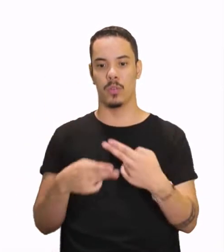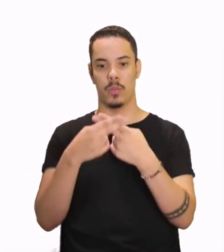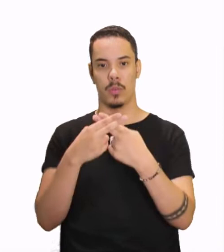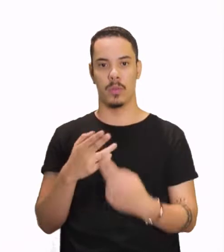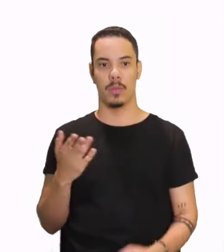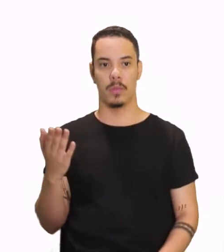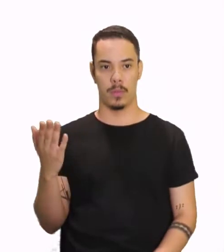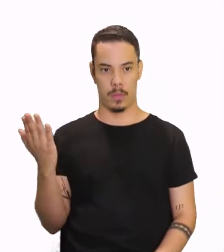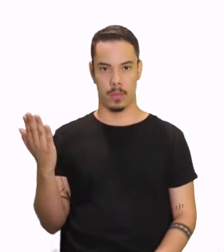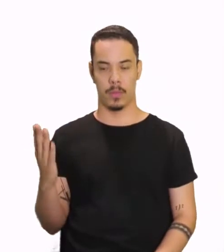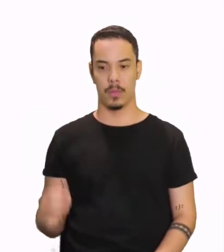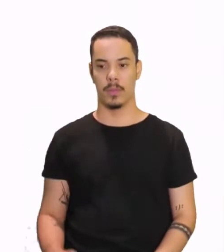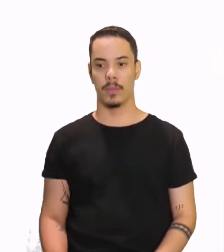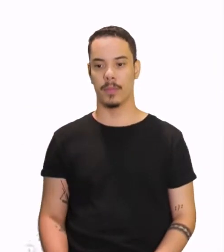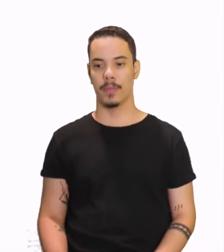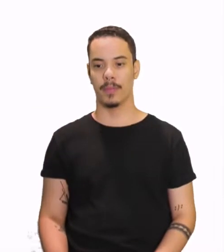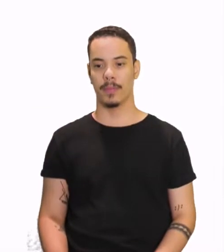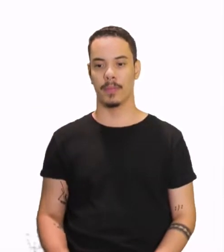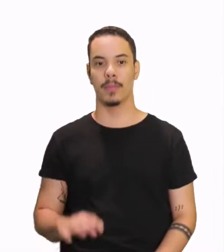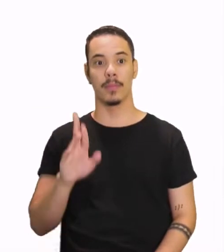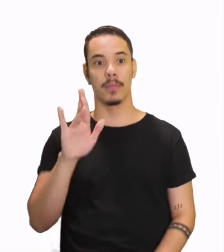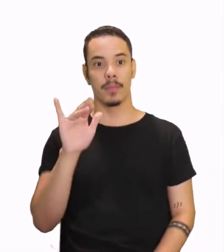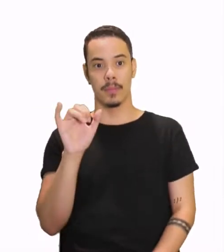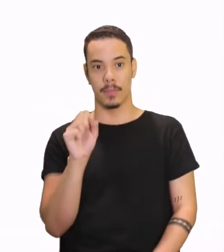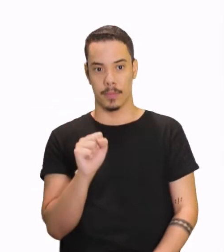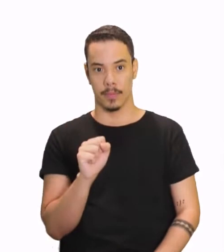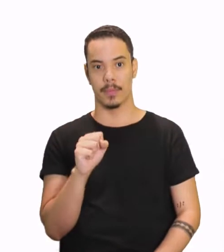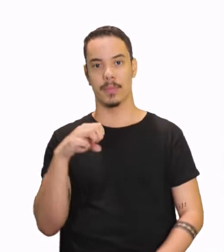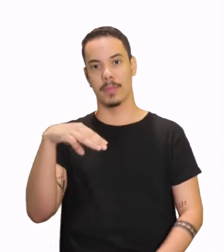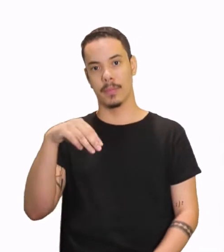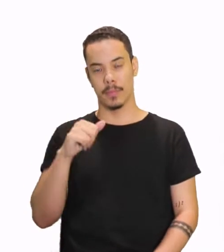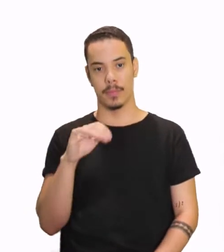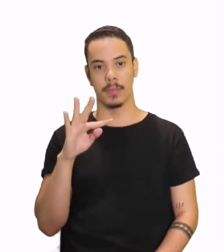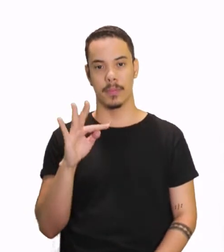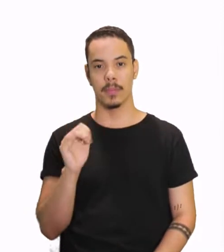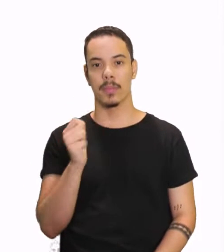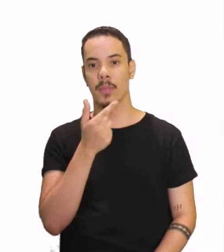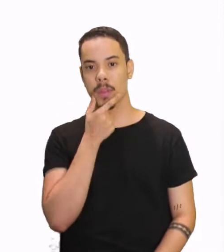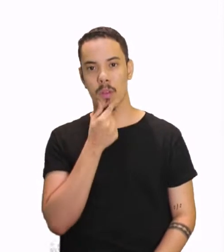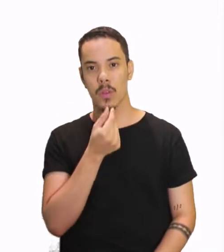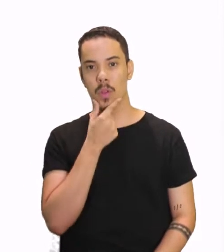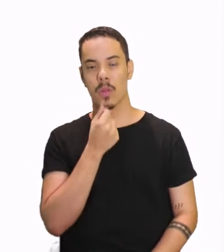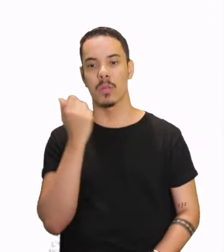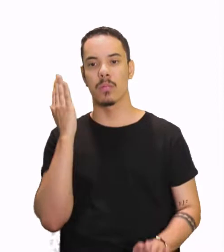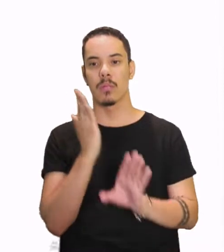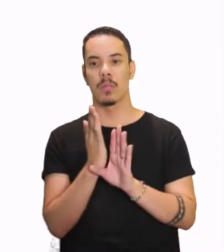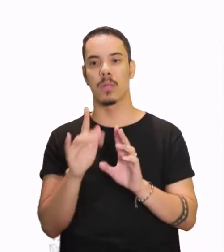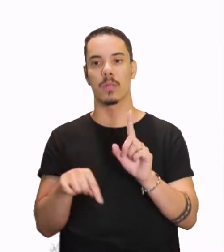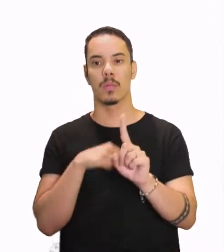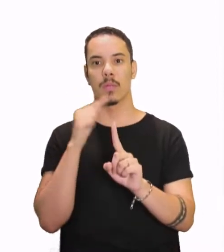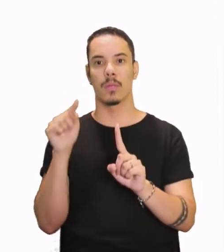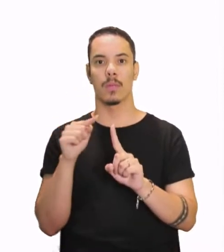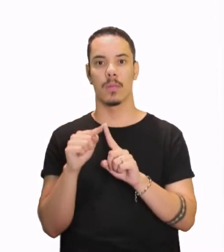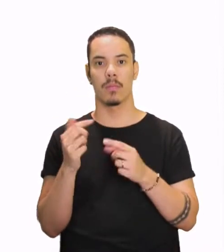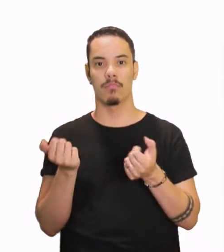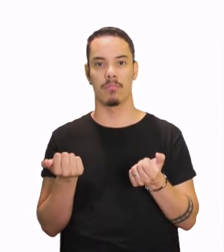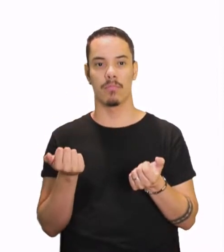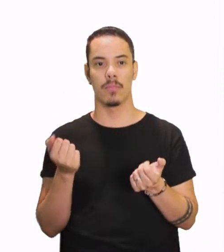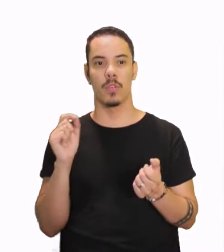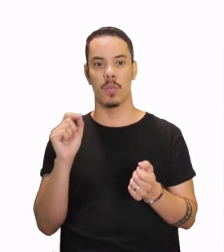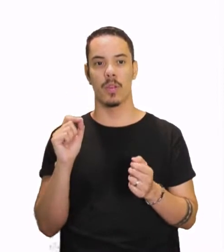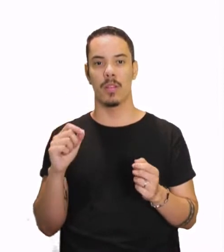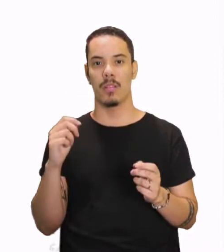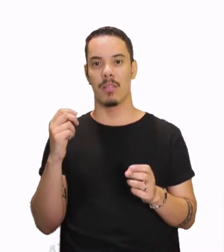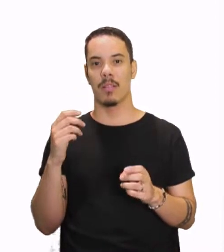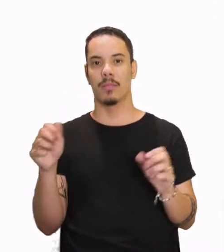Vidal. Braz da Mata é um escudeiro cujo objetivo é dar o golpe do baú em